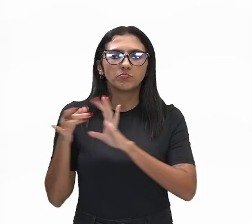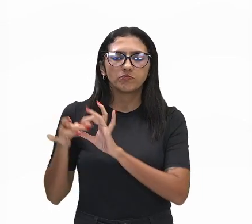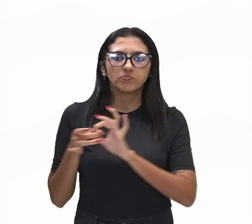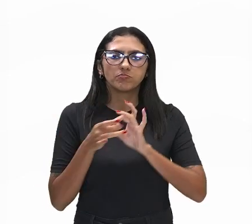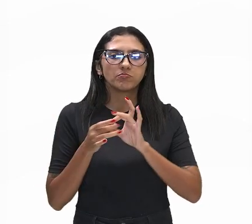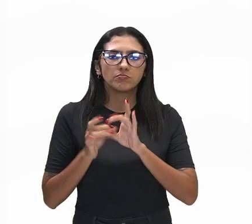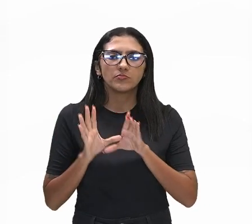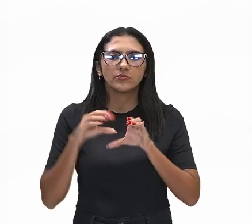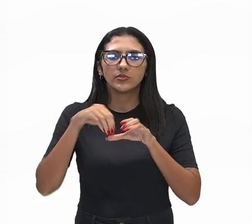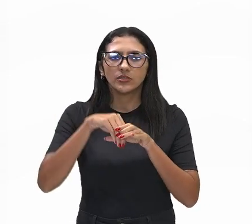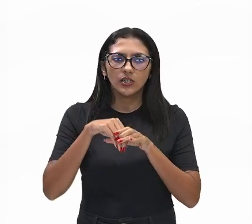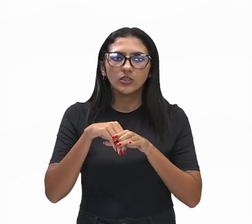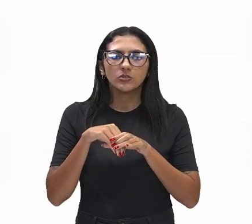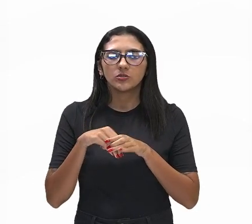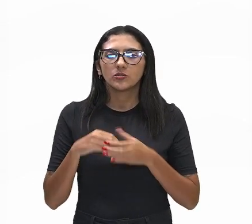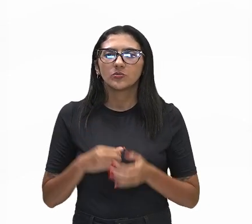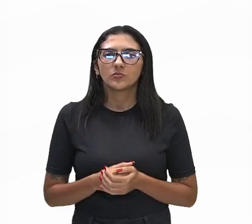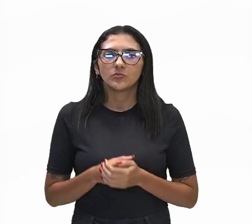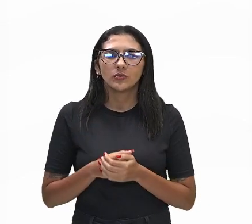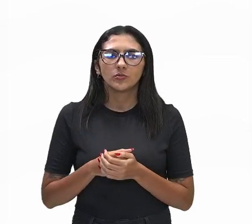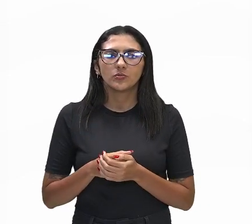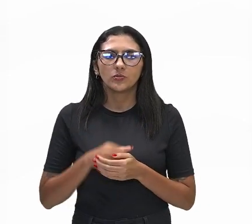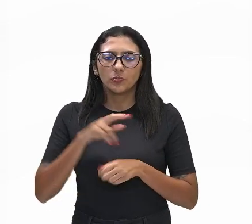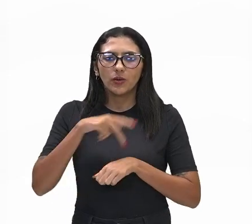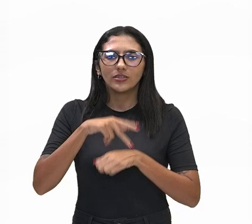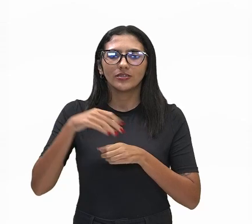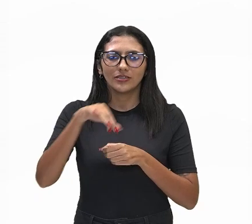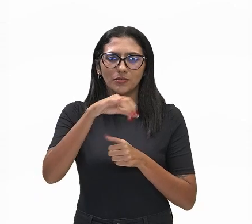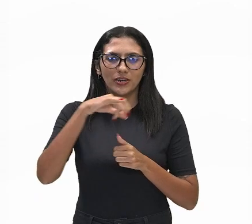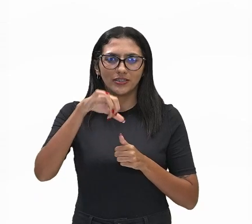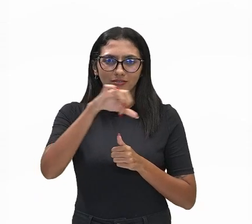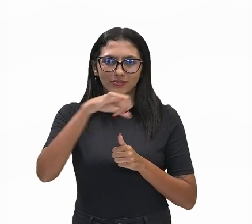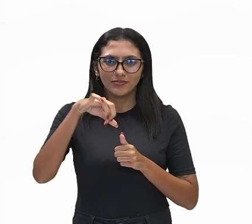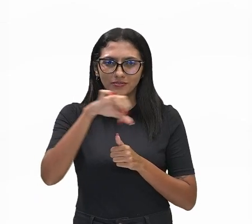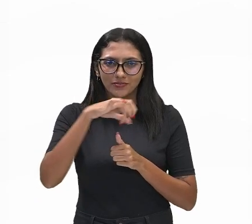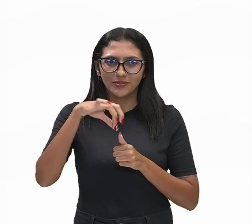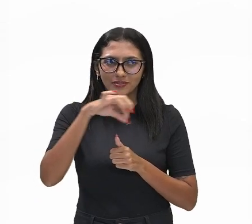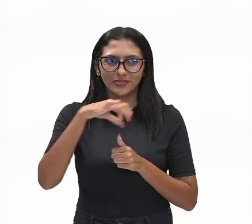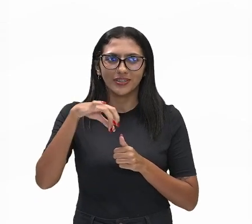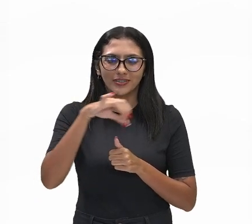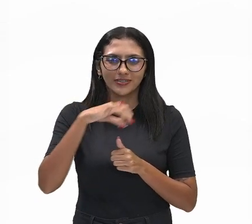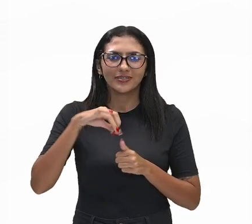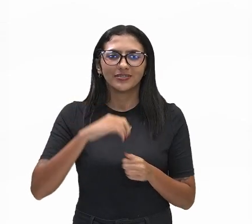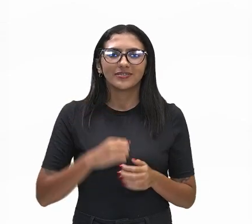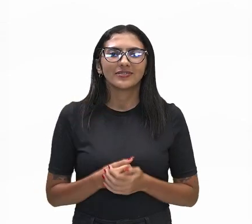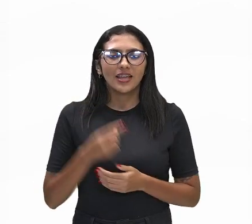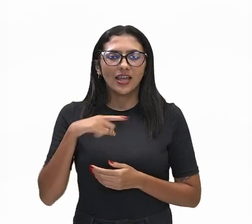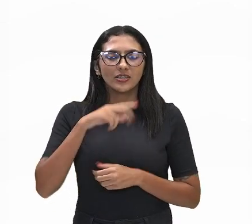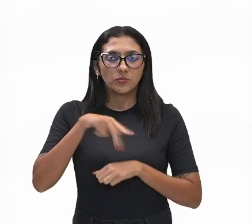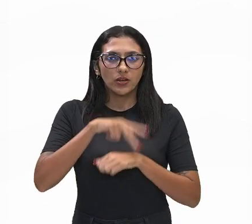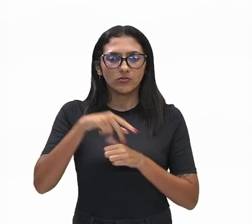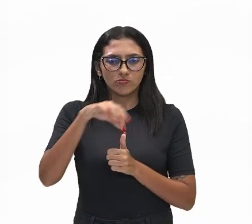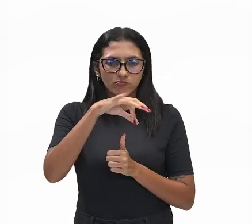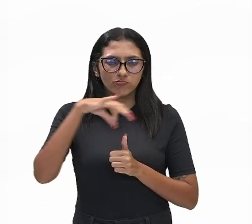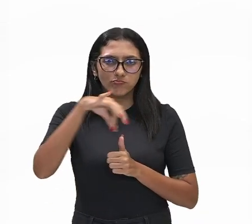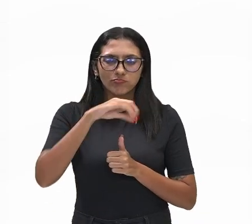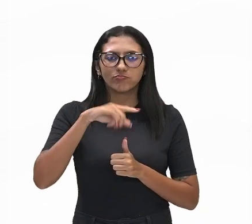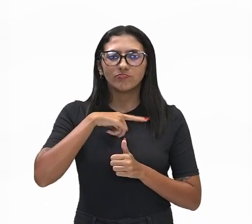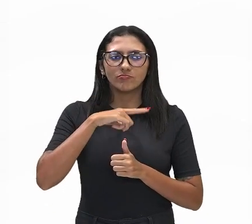do Azerbaijão, tá? Então, Nagorno-Karabakh vai fazer parte aí da região